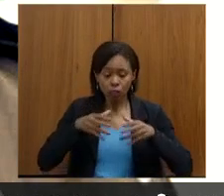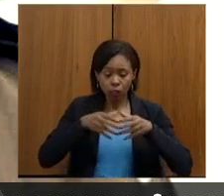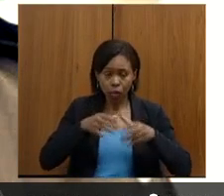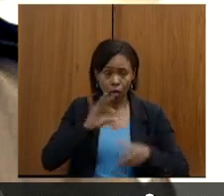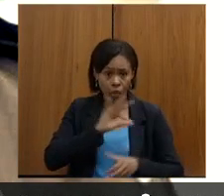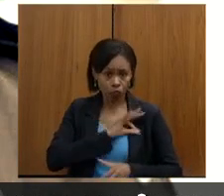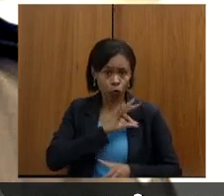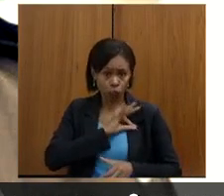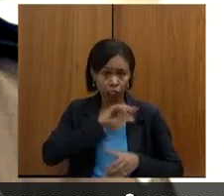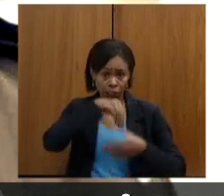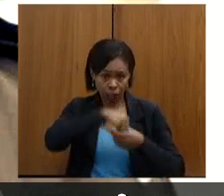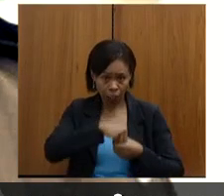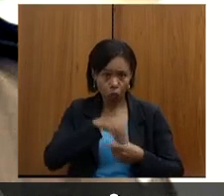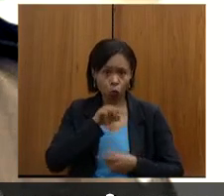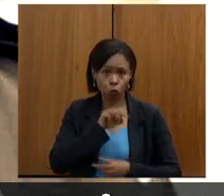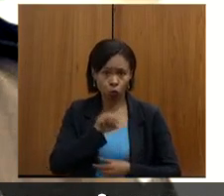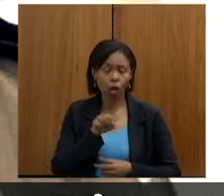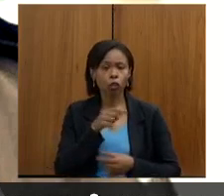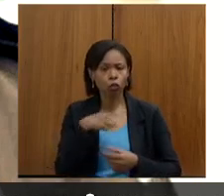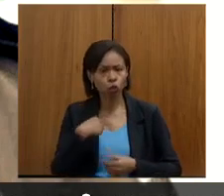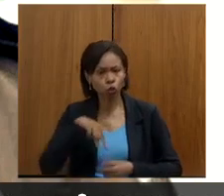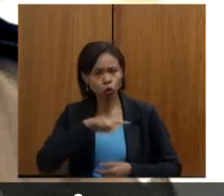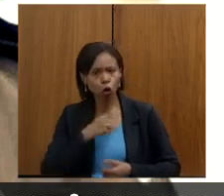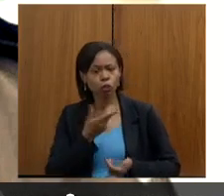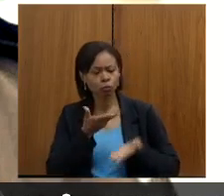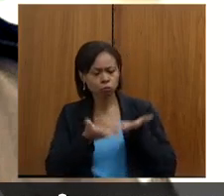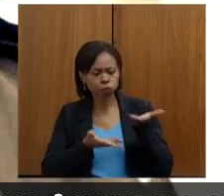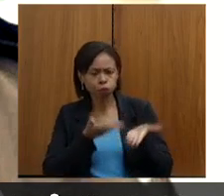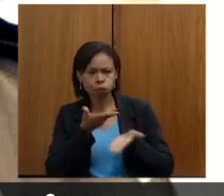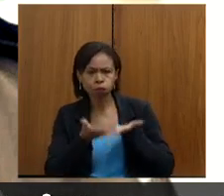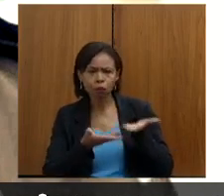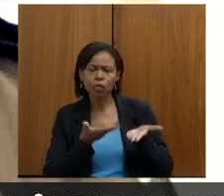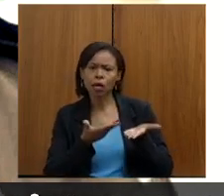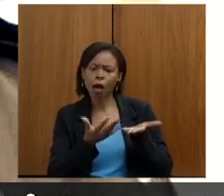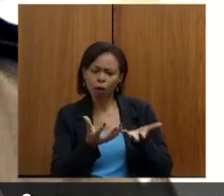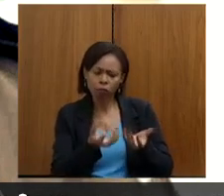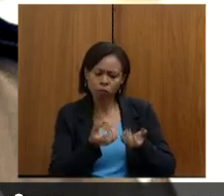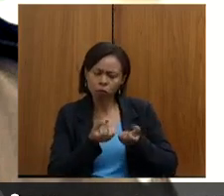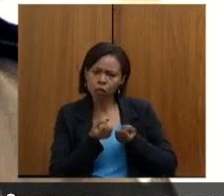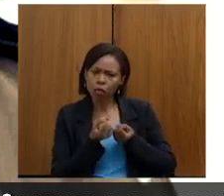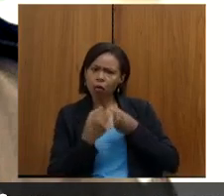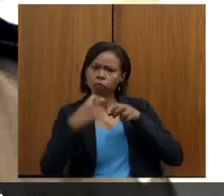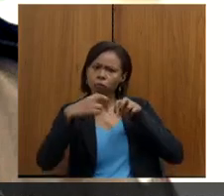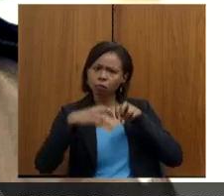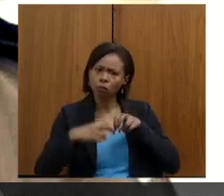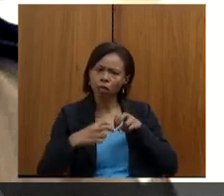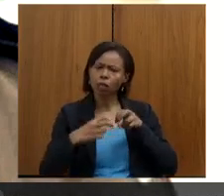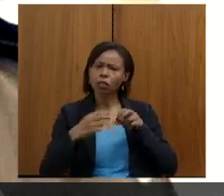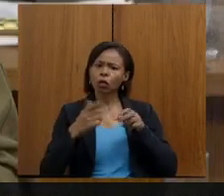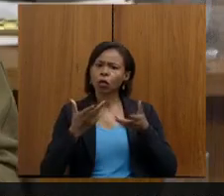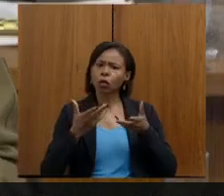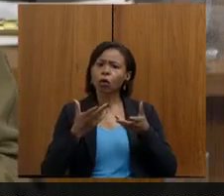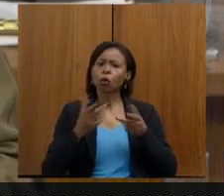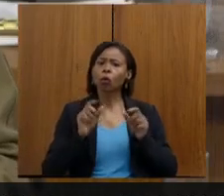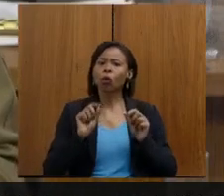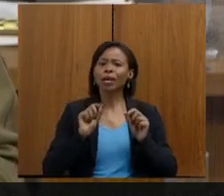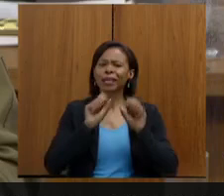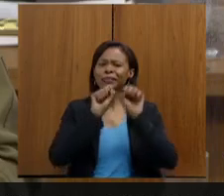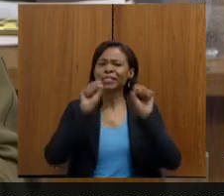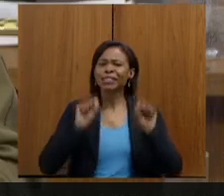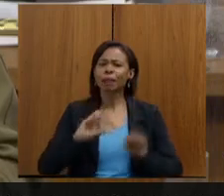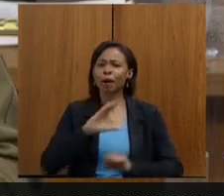Militar nós nós ampliamos acolhimento né Nós acolhemos o nosso policiais nós Montamos um sistema call center